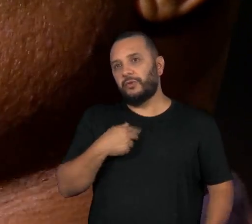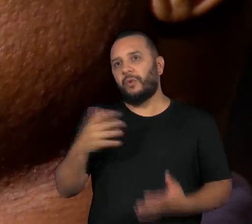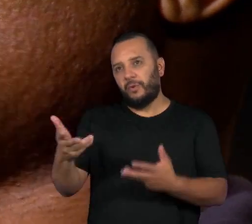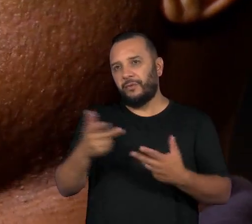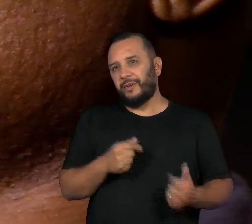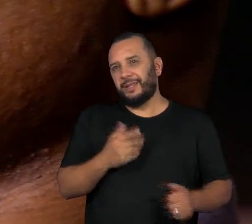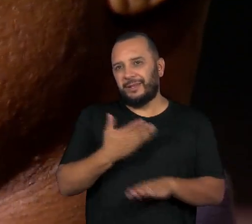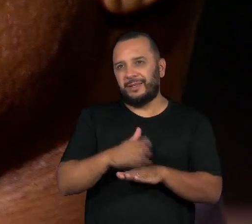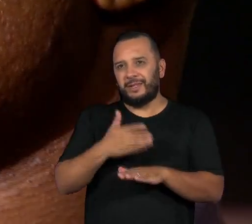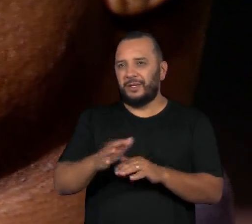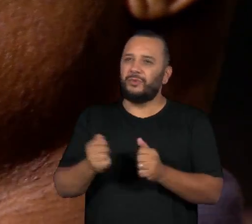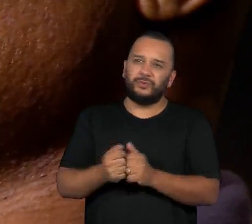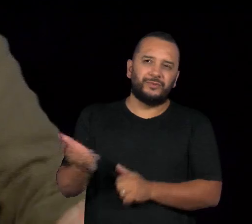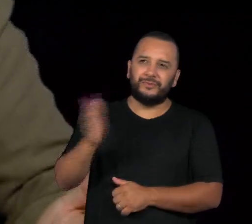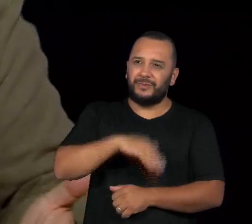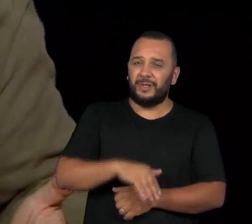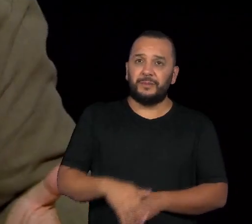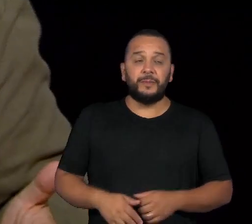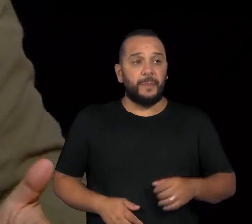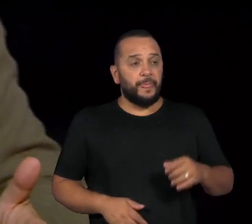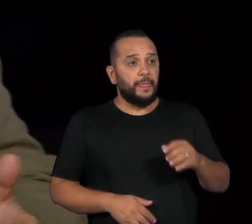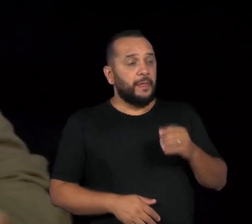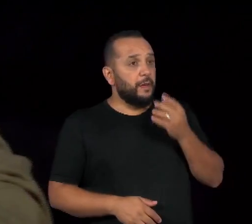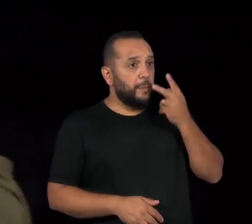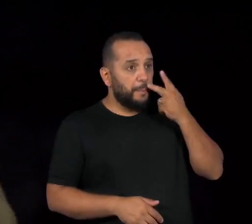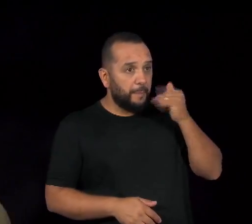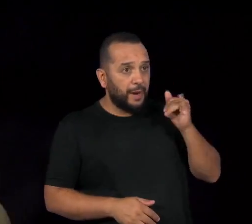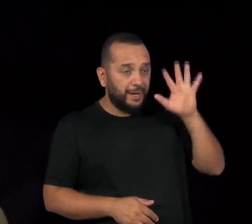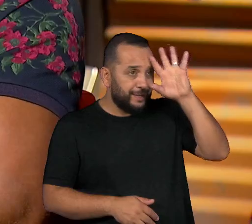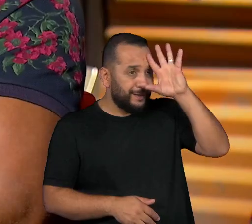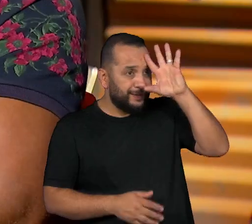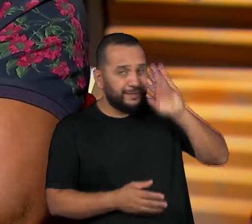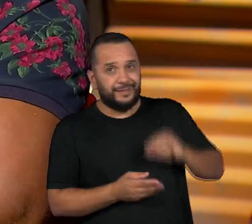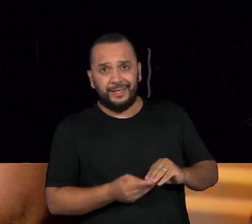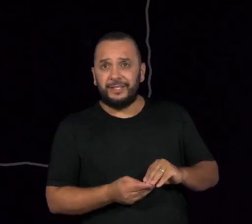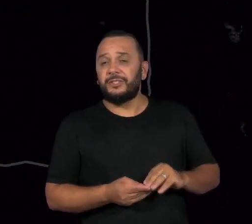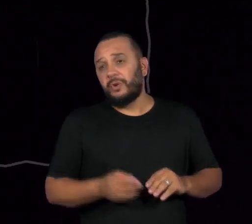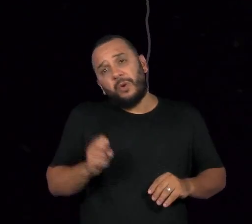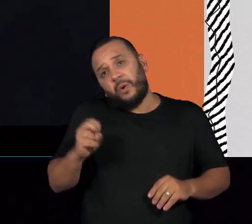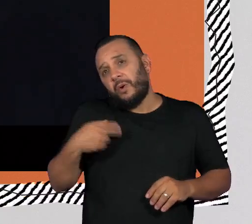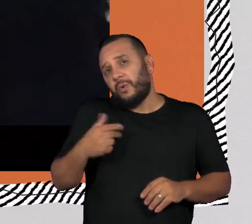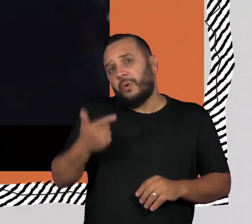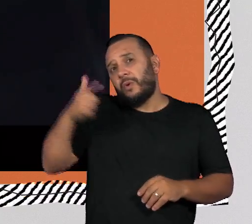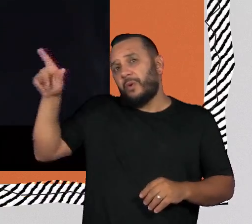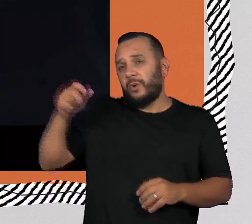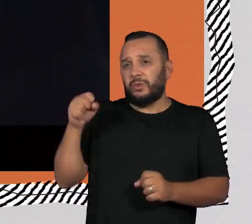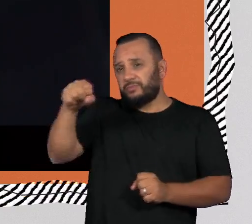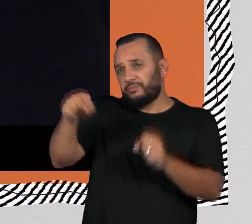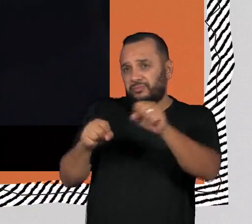fazer um treino também. Ou o pai entende qual é a ideia, ou ele leva em outra academia.